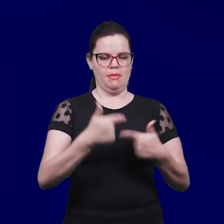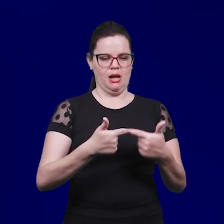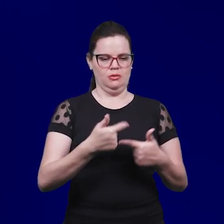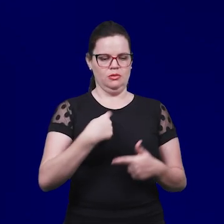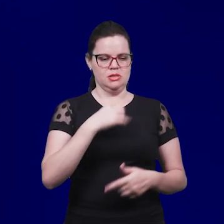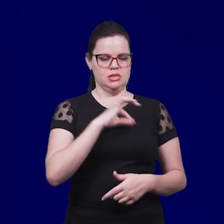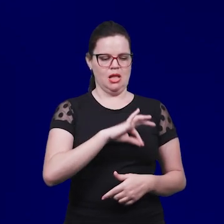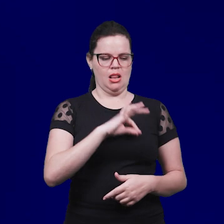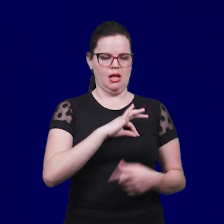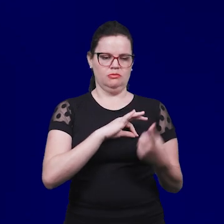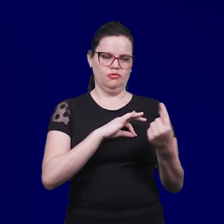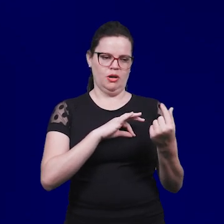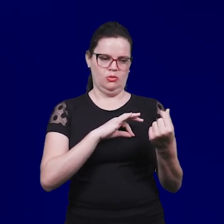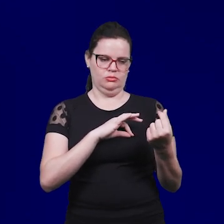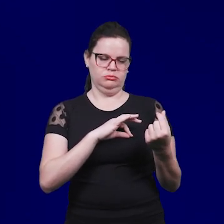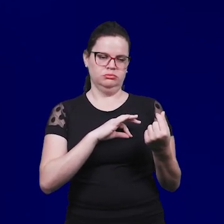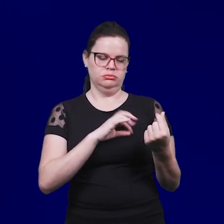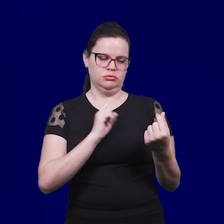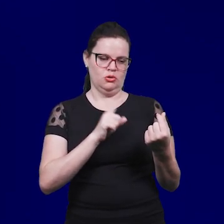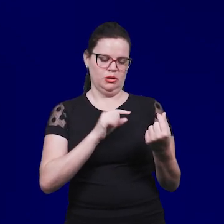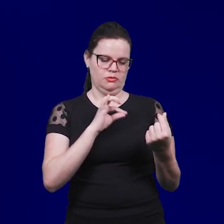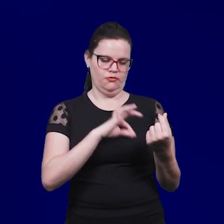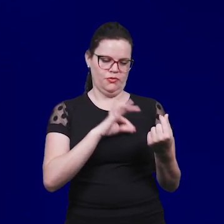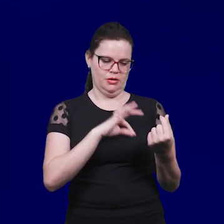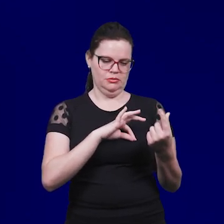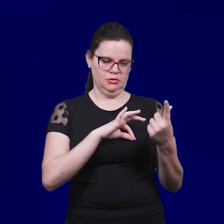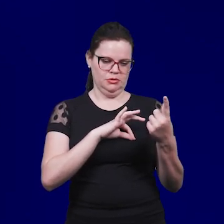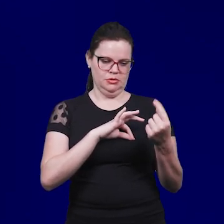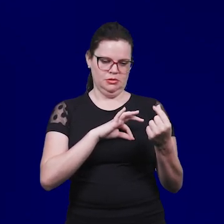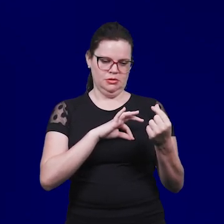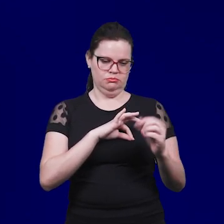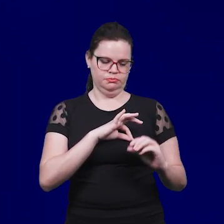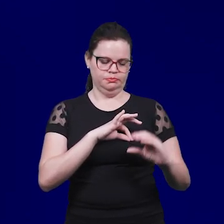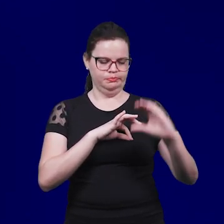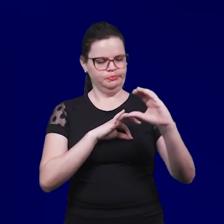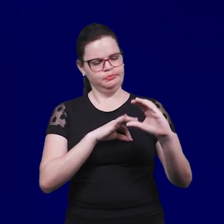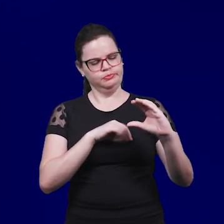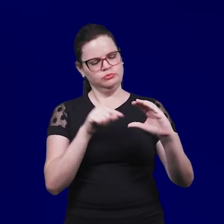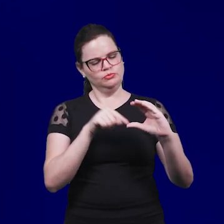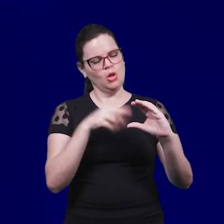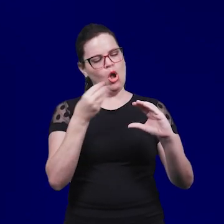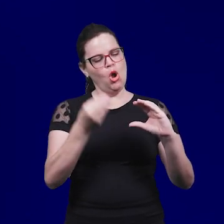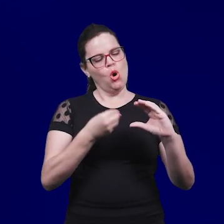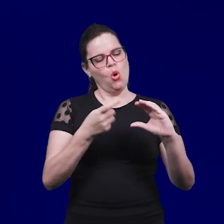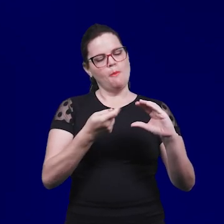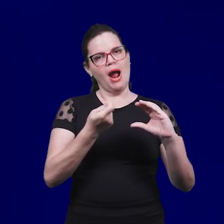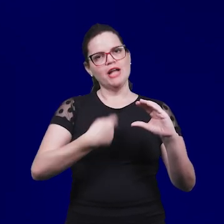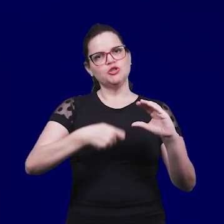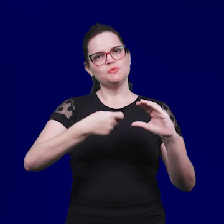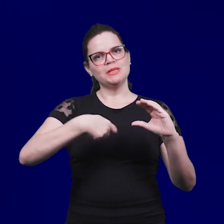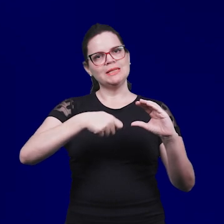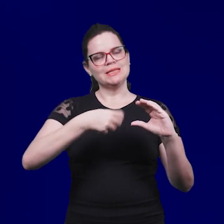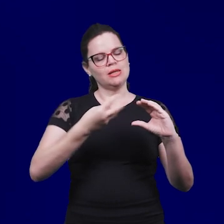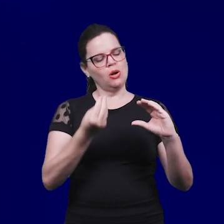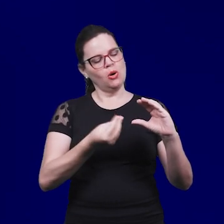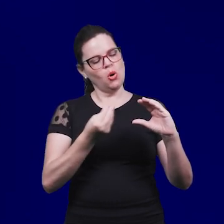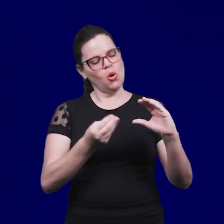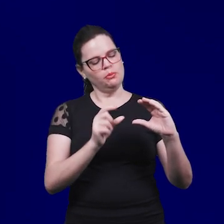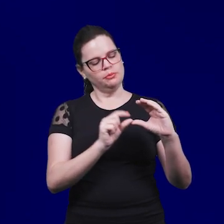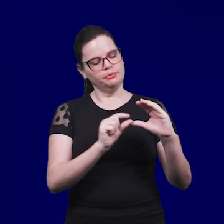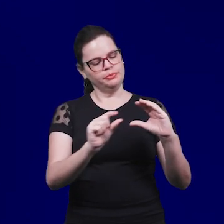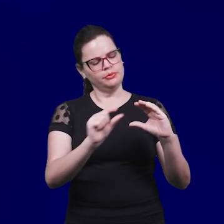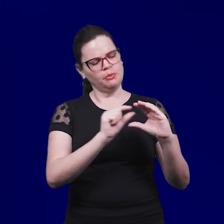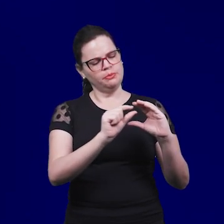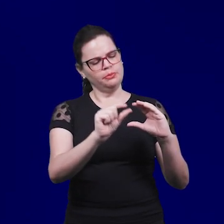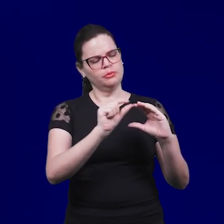recursos. Nesse volume, como é que eu vou administrar isso tudo? E aí tem várias formas. Tem livros